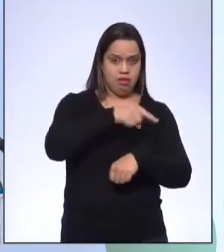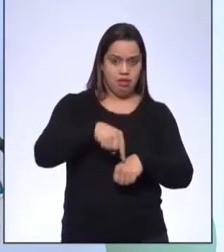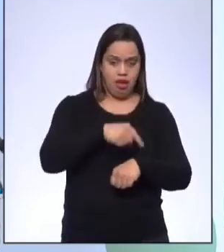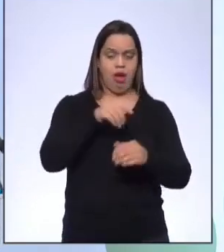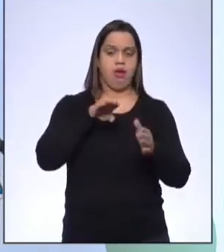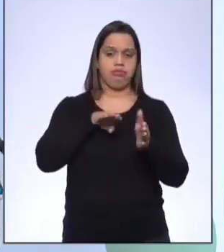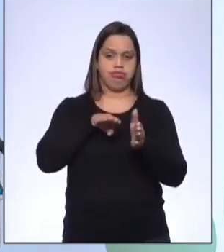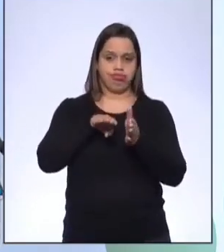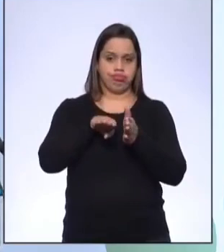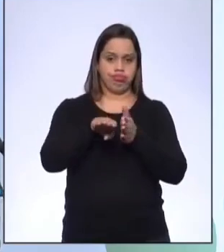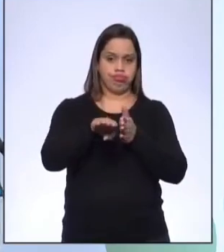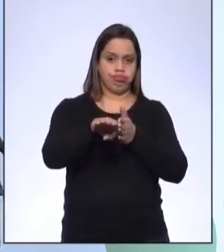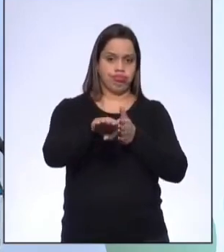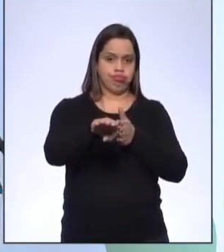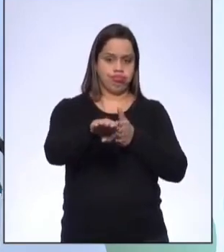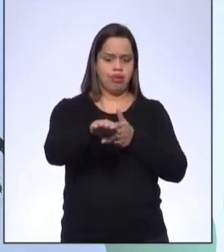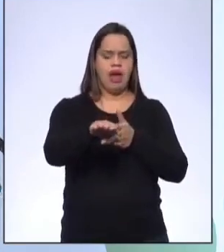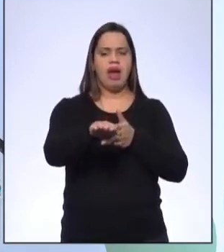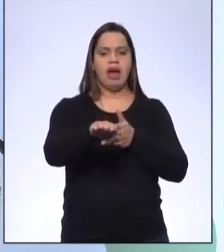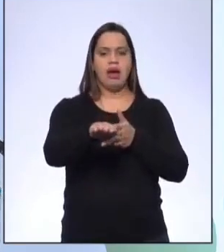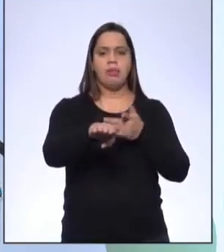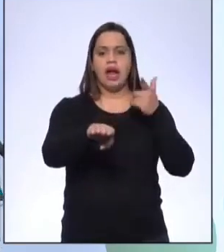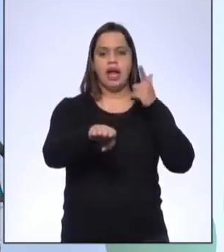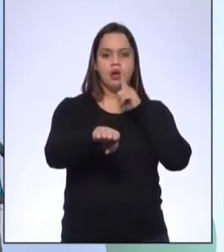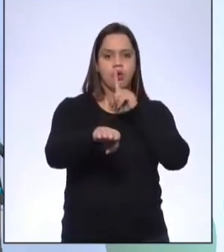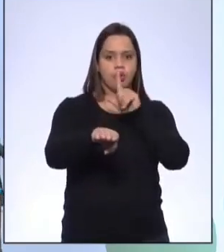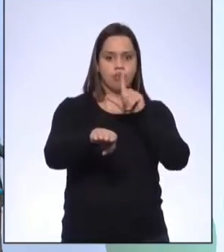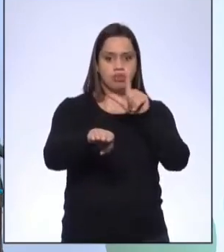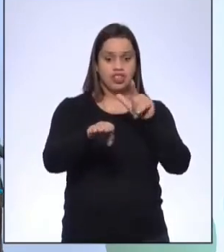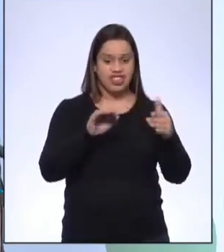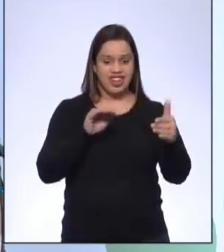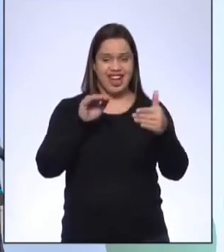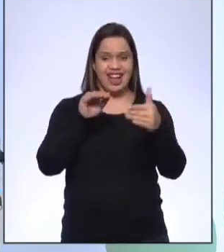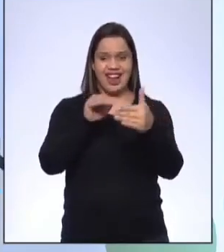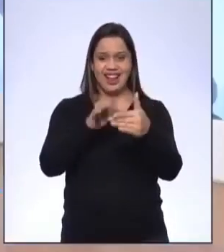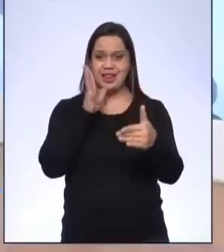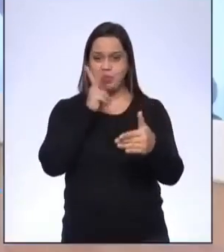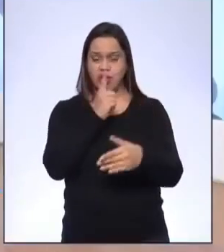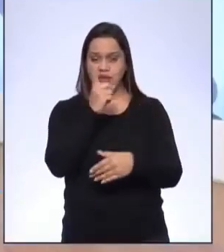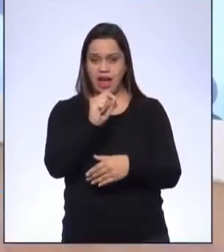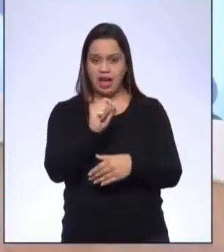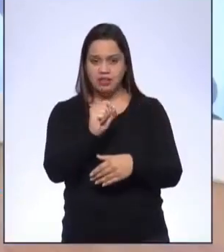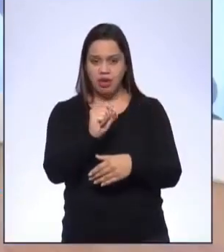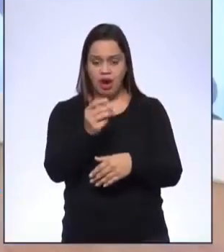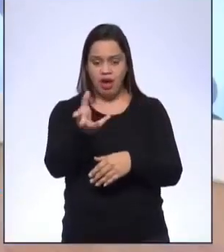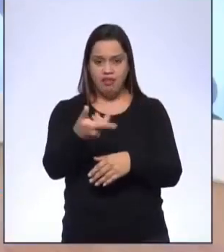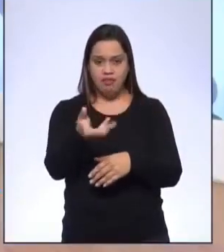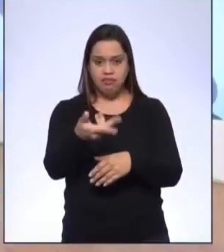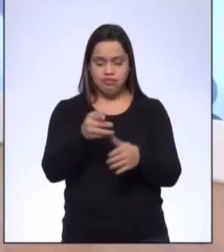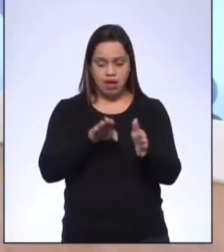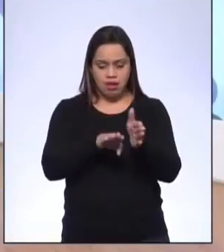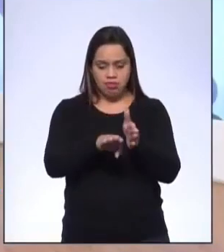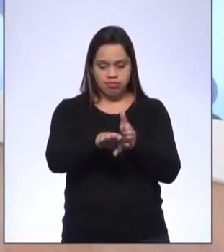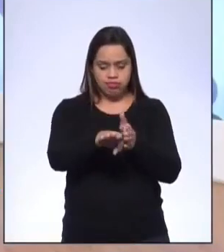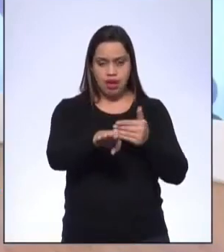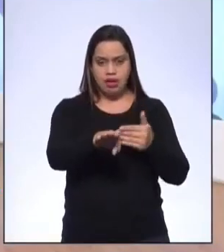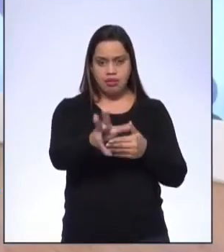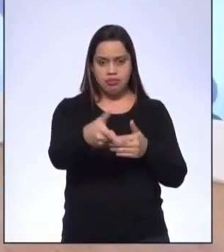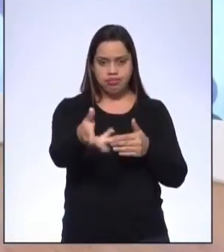Para eu fazer isso, que velocidade que eu preciso estar, professor Osmar? Qual foi a distância percorrida? Temos aí uma distância